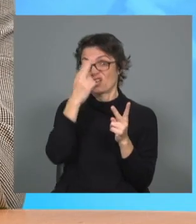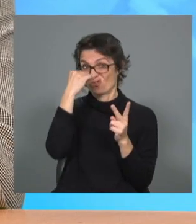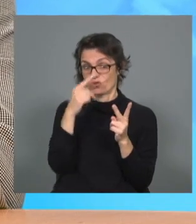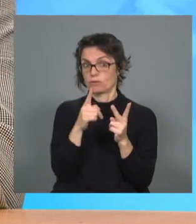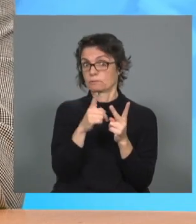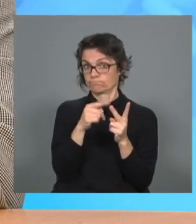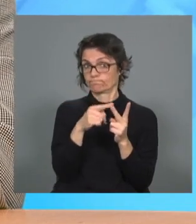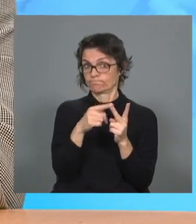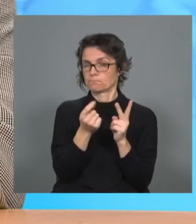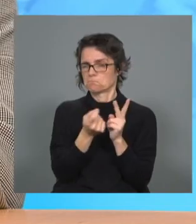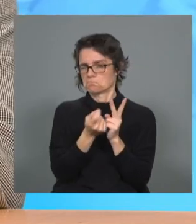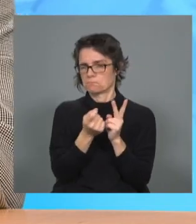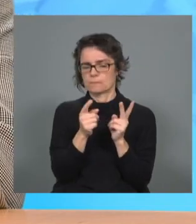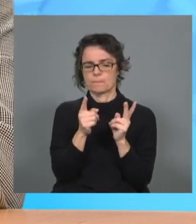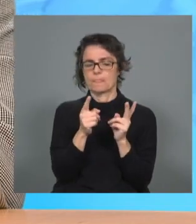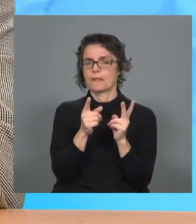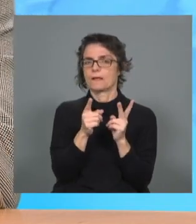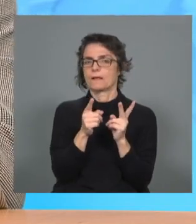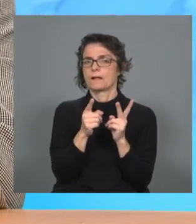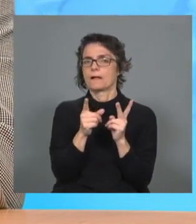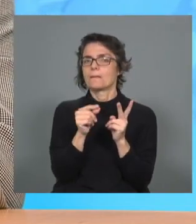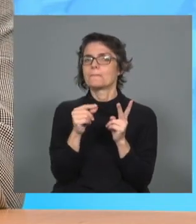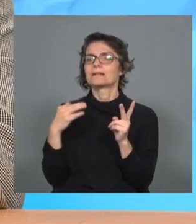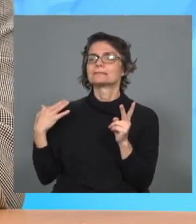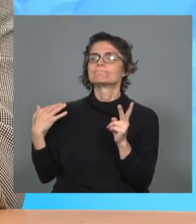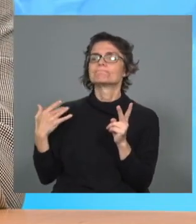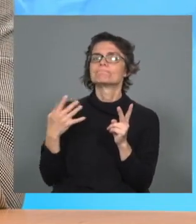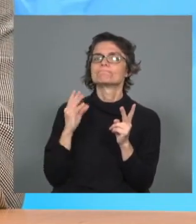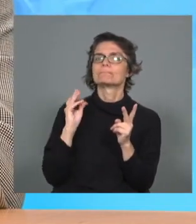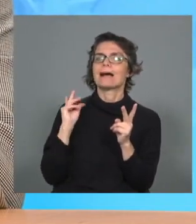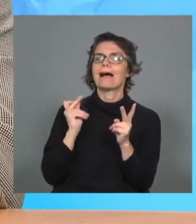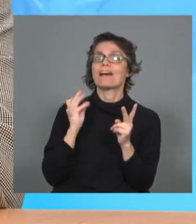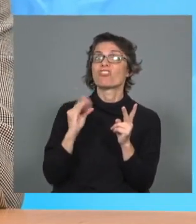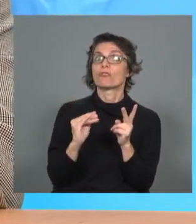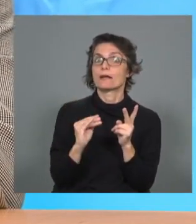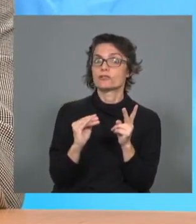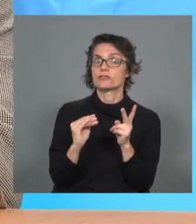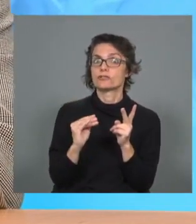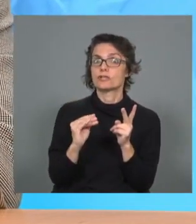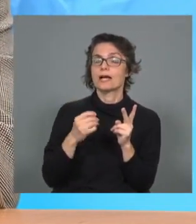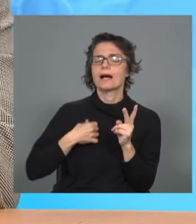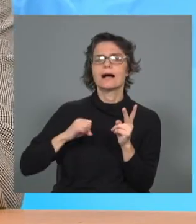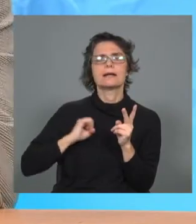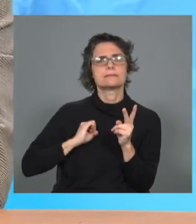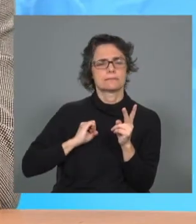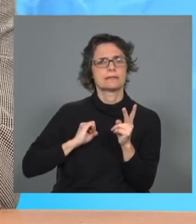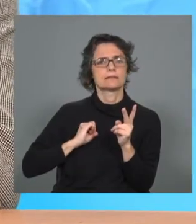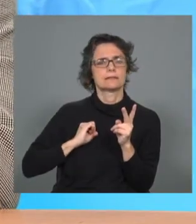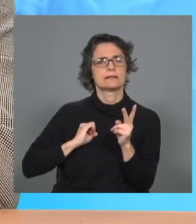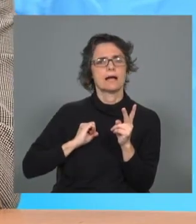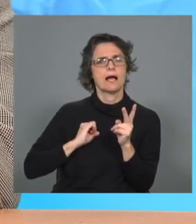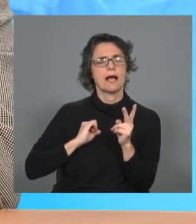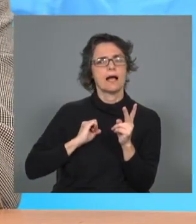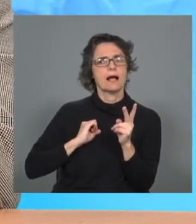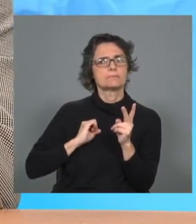muitas similitudes, mas realmente, nas últimas décadas, a Espanha sofreu uma secularização muito mais forte do que em